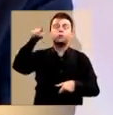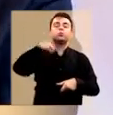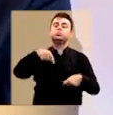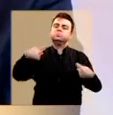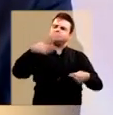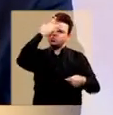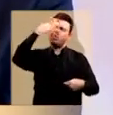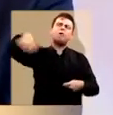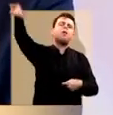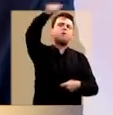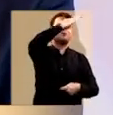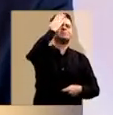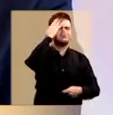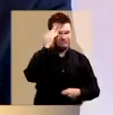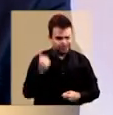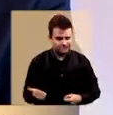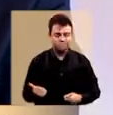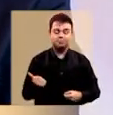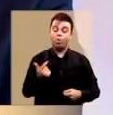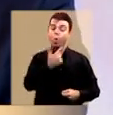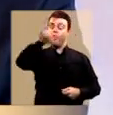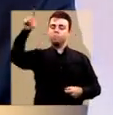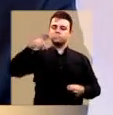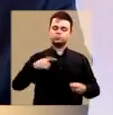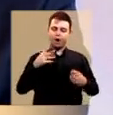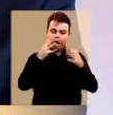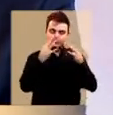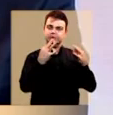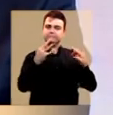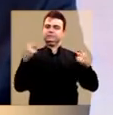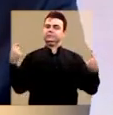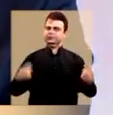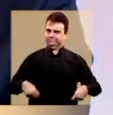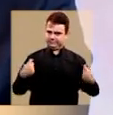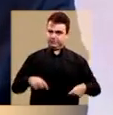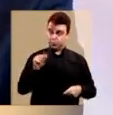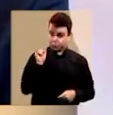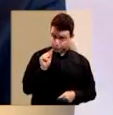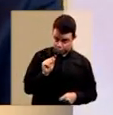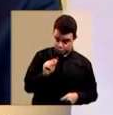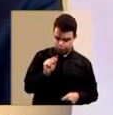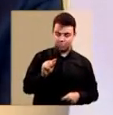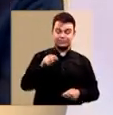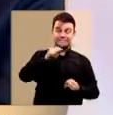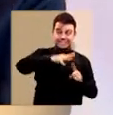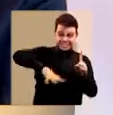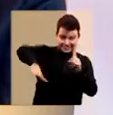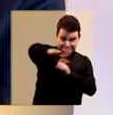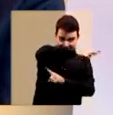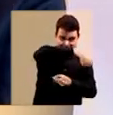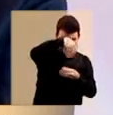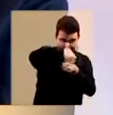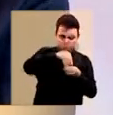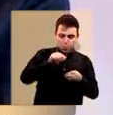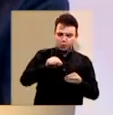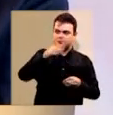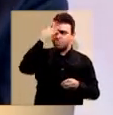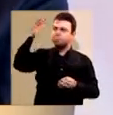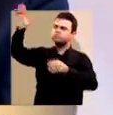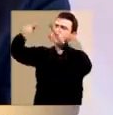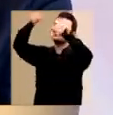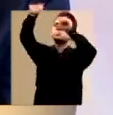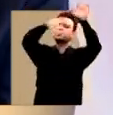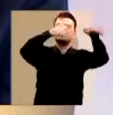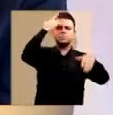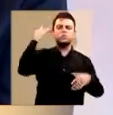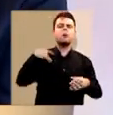isso todo mundo sabe, é compreender que você estará dentro de um sistema que vai necessitar de testemunhas, que vai